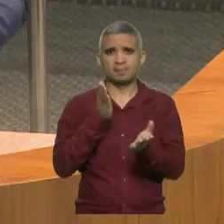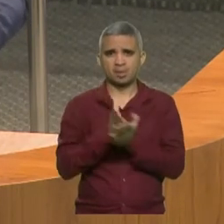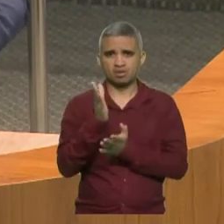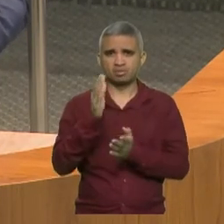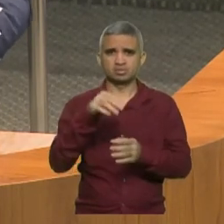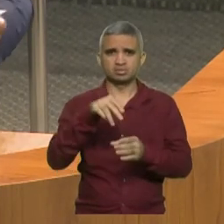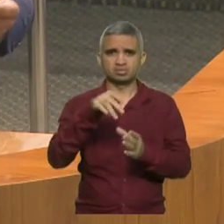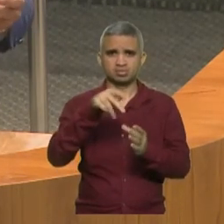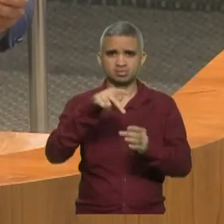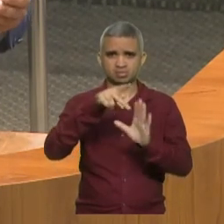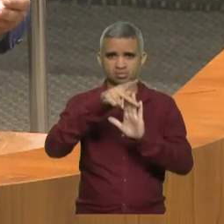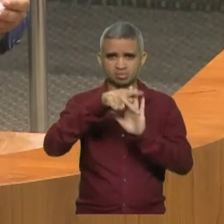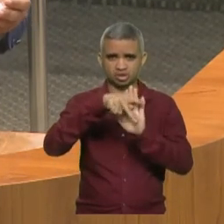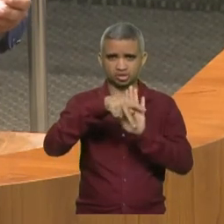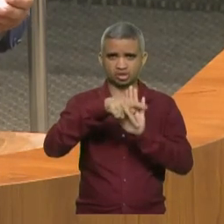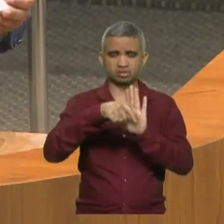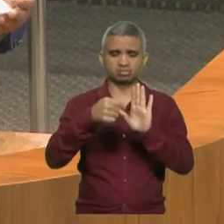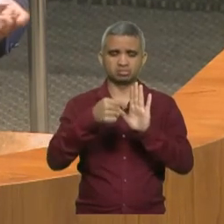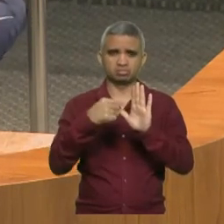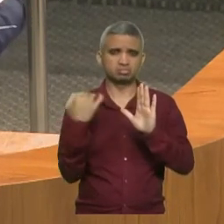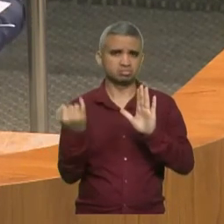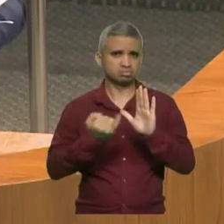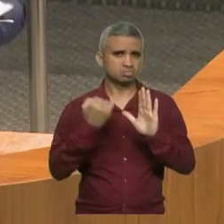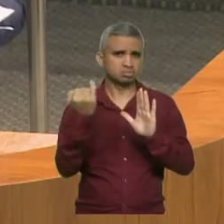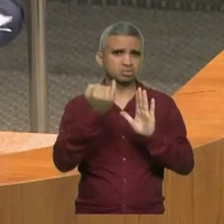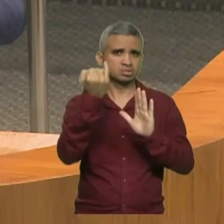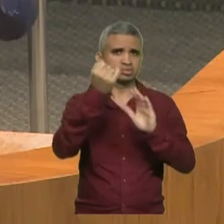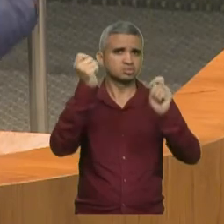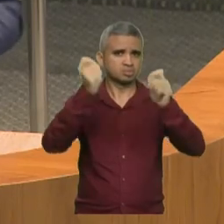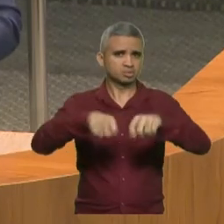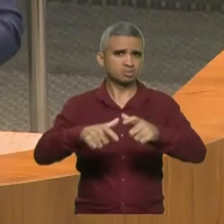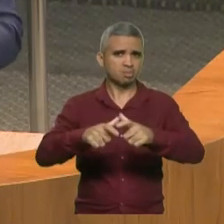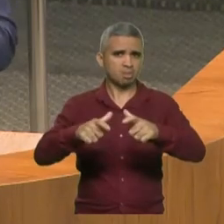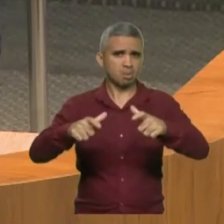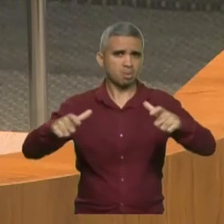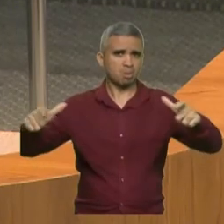dada a importância, não só pela geração de emprego e renda,